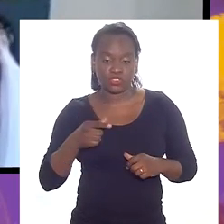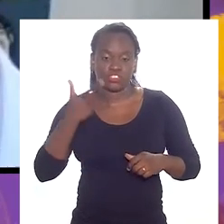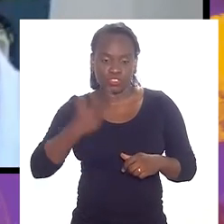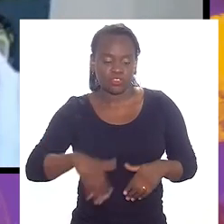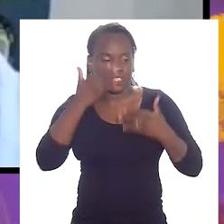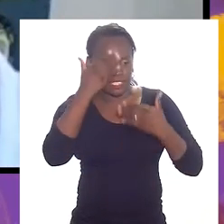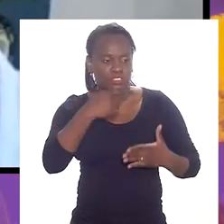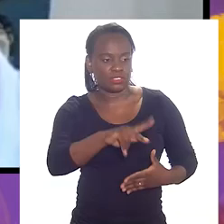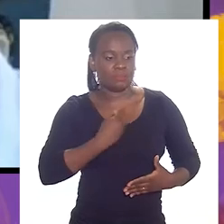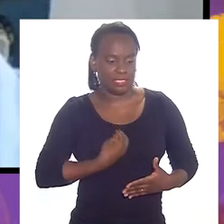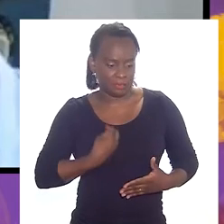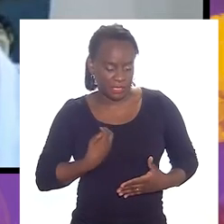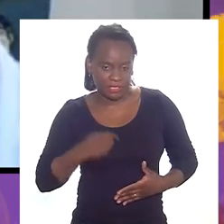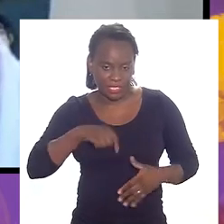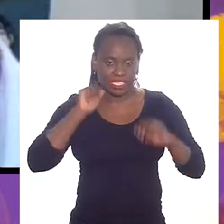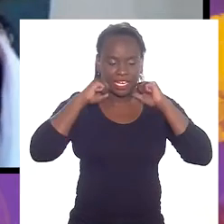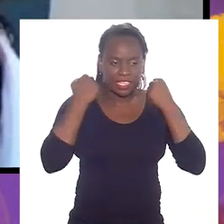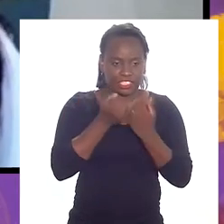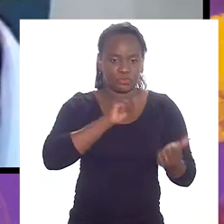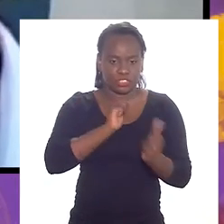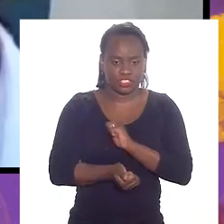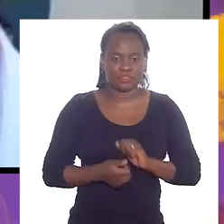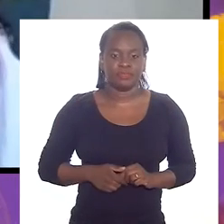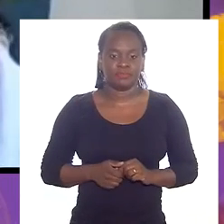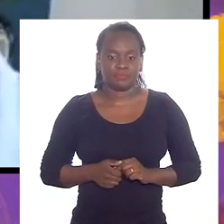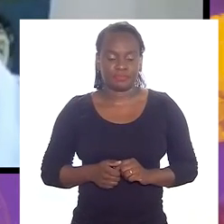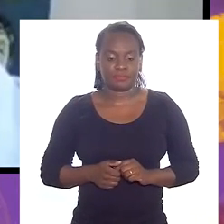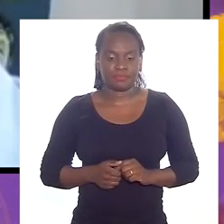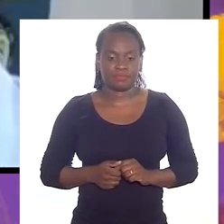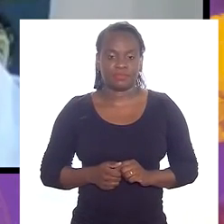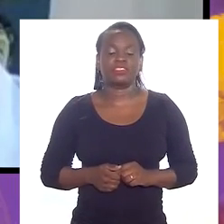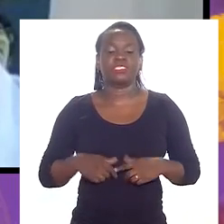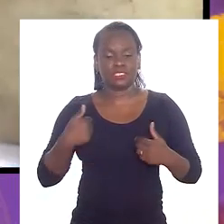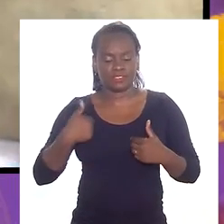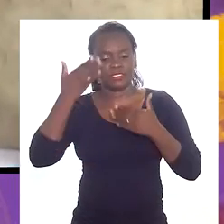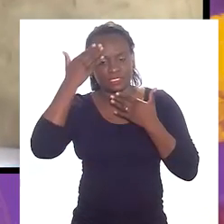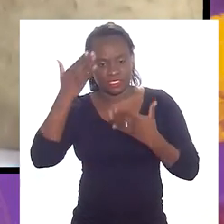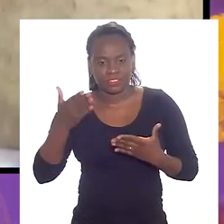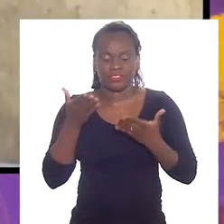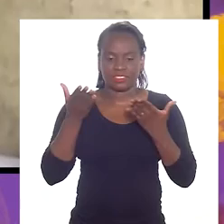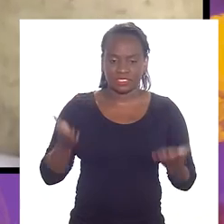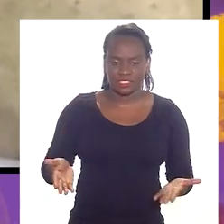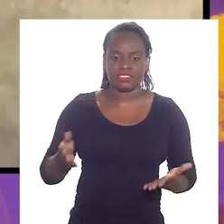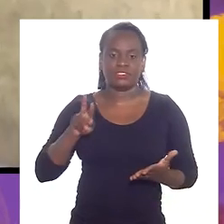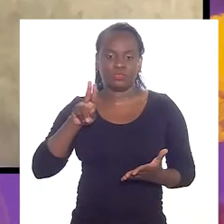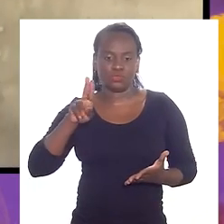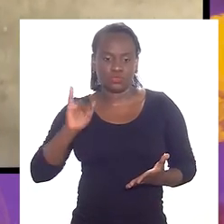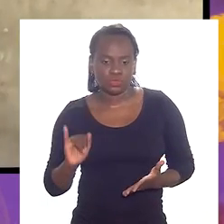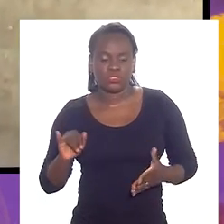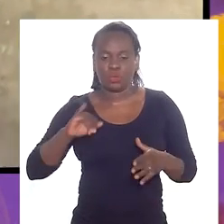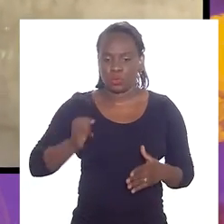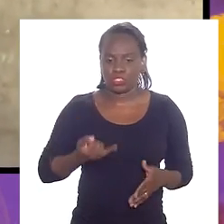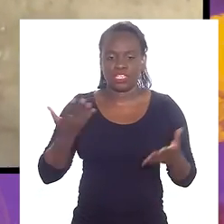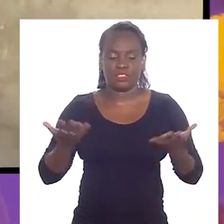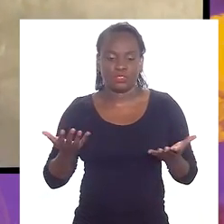mais uma vez também agradeço a sua participação aqui no Arena Esportiva e Eu que agradeço a você o Guilherme a